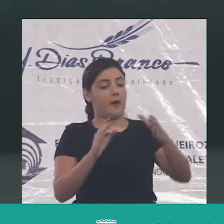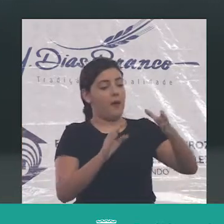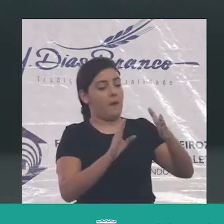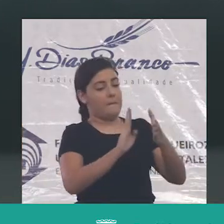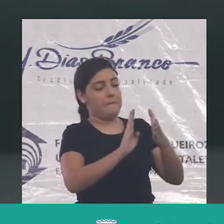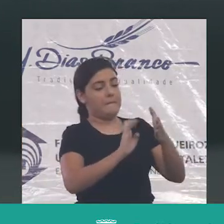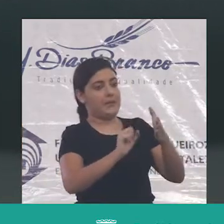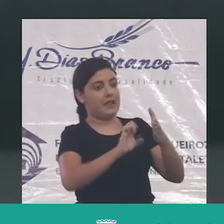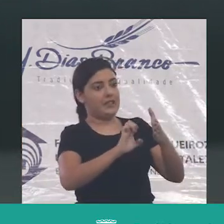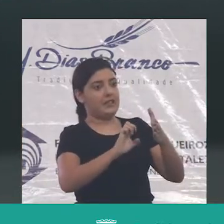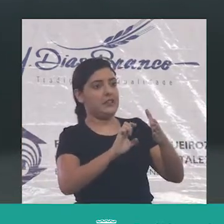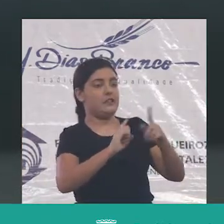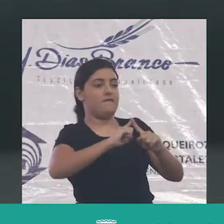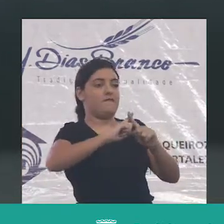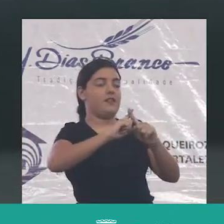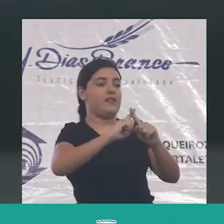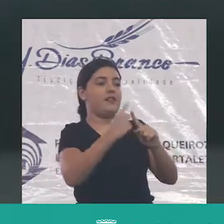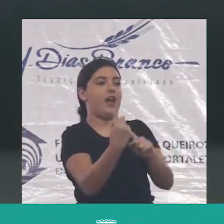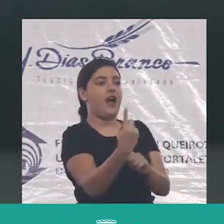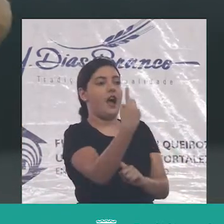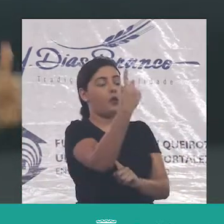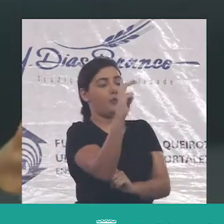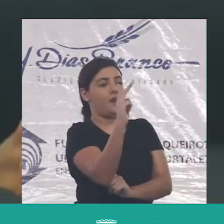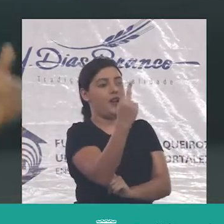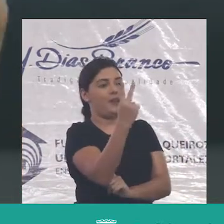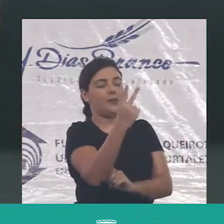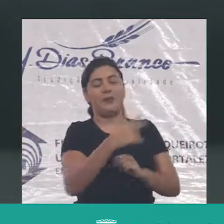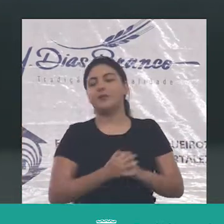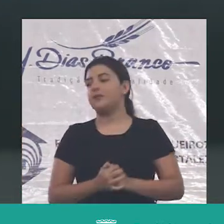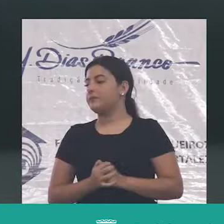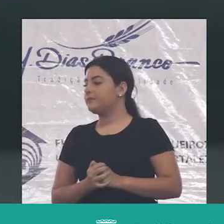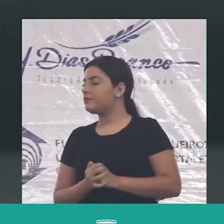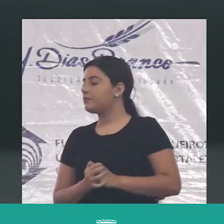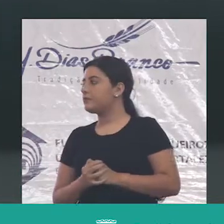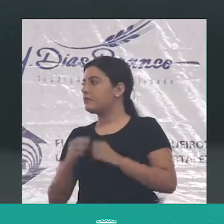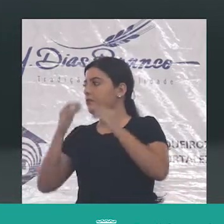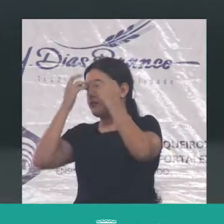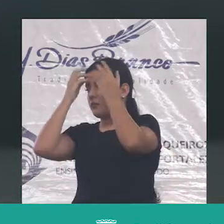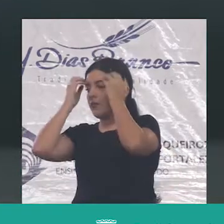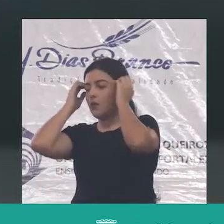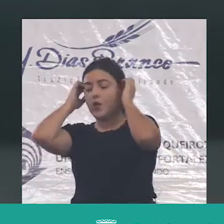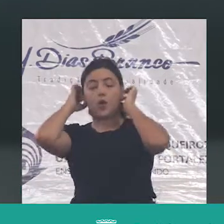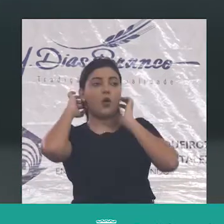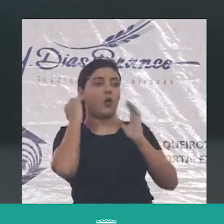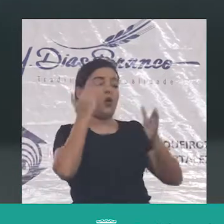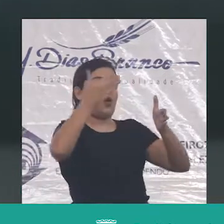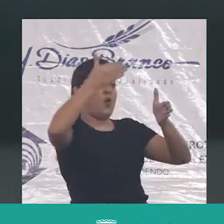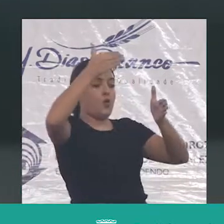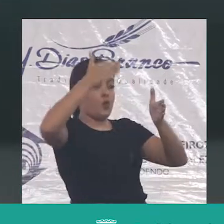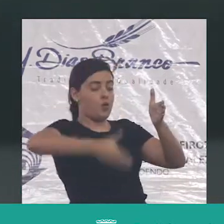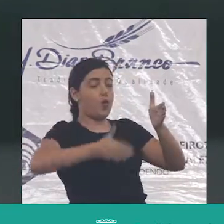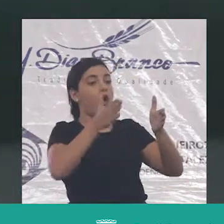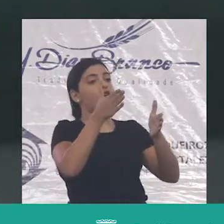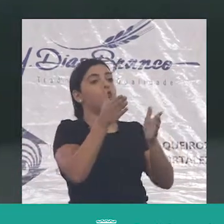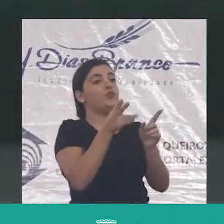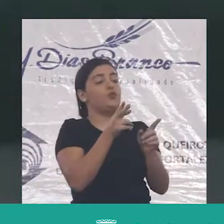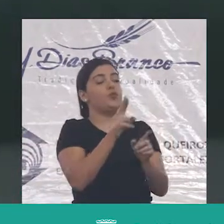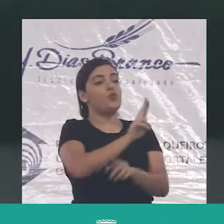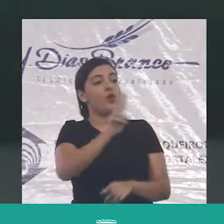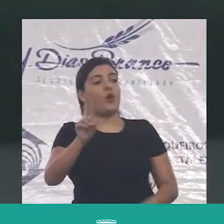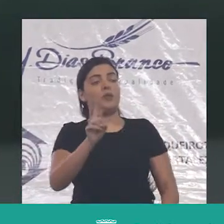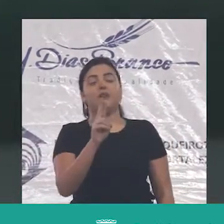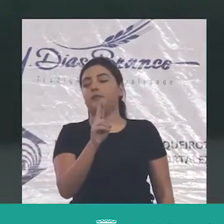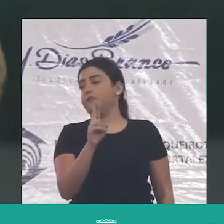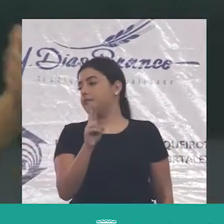altura. A gente chama esse corte que passa bem no meio do bolo, cortando o bolo ao meio, a gente chama esse